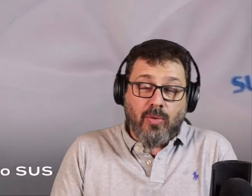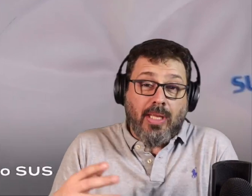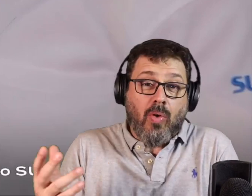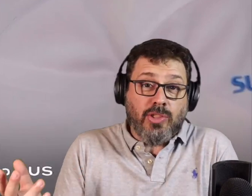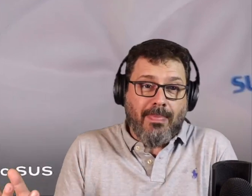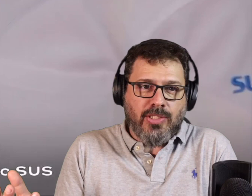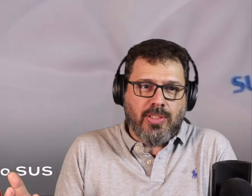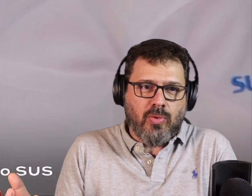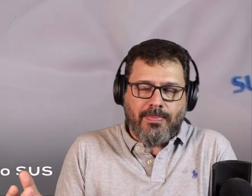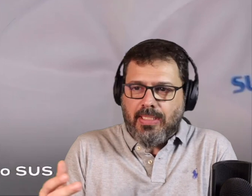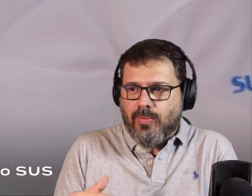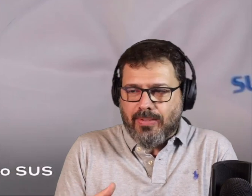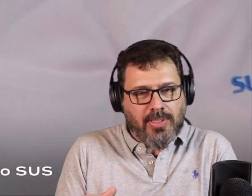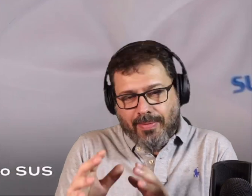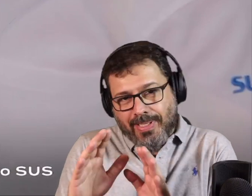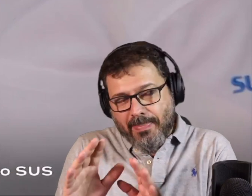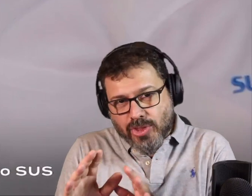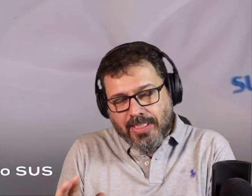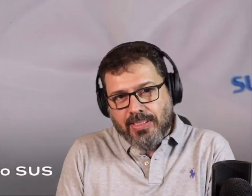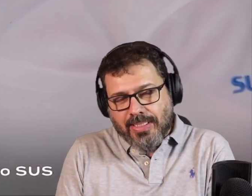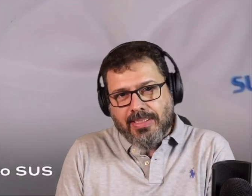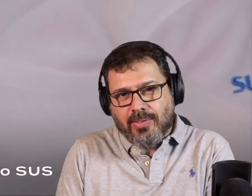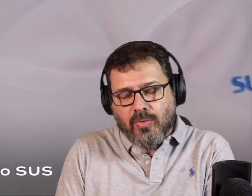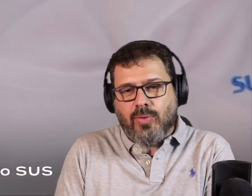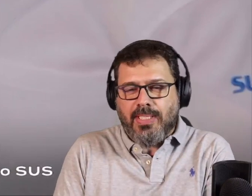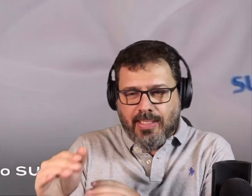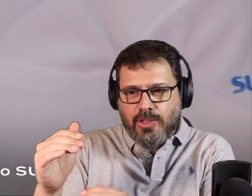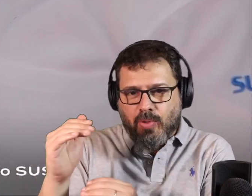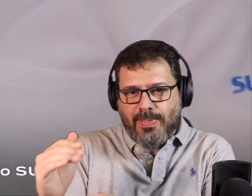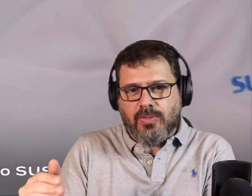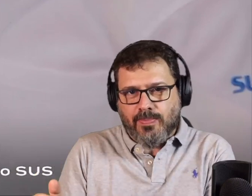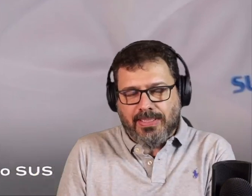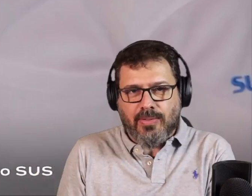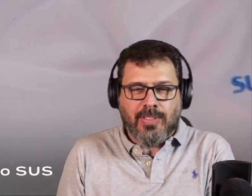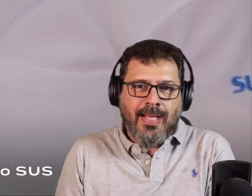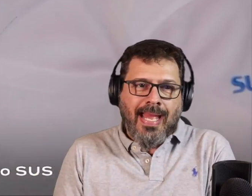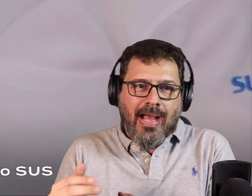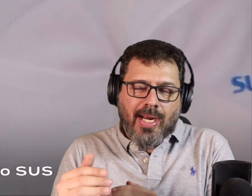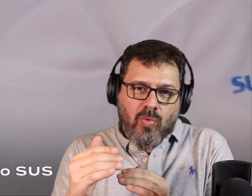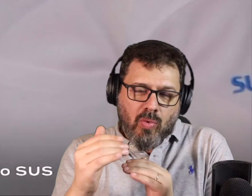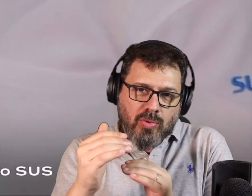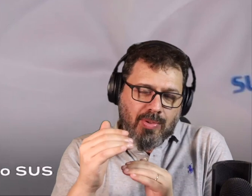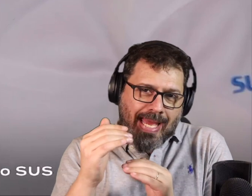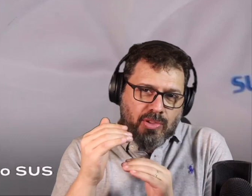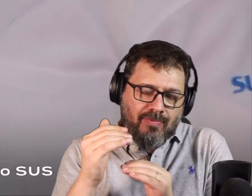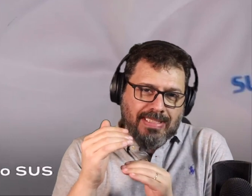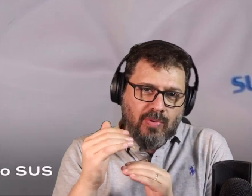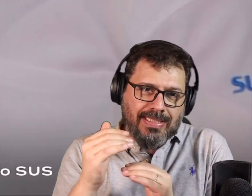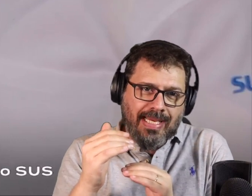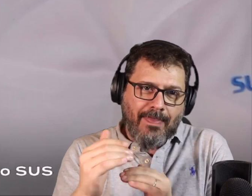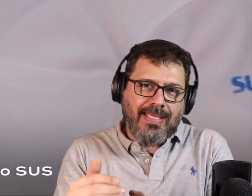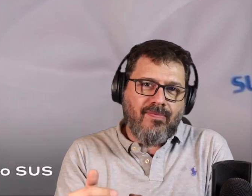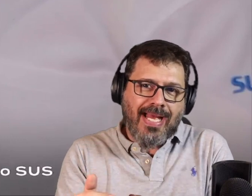porque Lula goste mais de economia ou menos. Não, é porque pesquisa está dizendo que a economia é a grande preocupação dos brasileiros. Agora, um dos lugares que